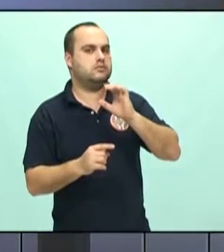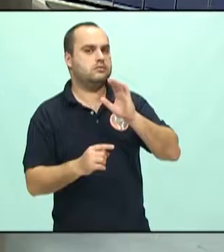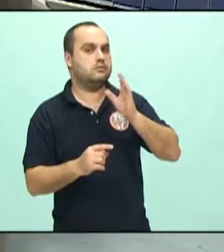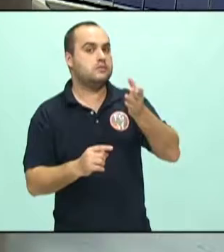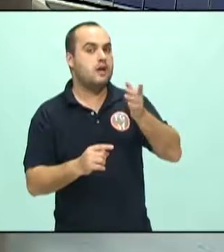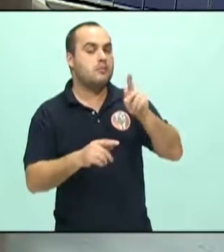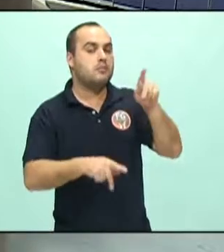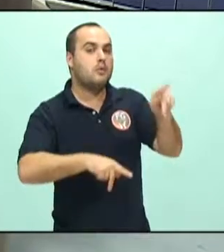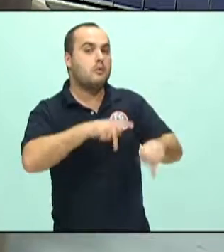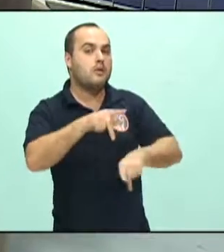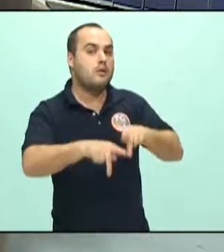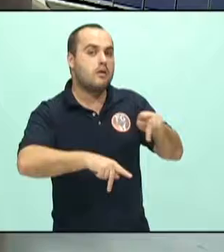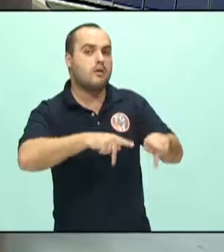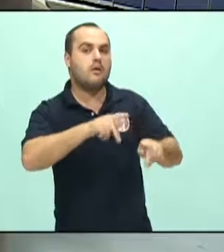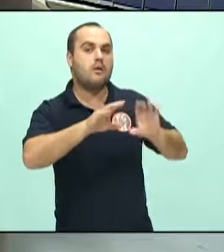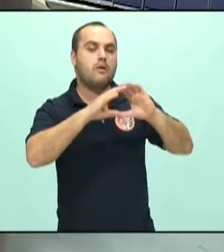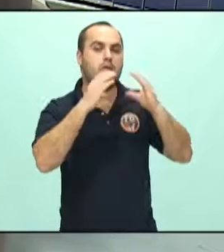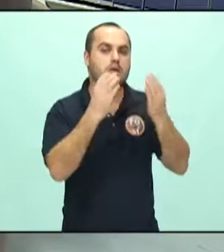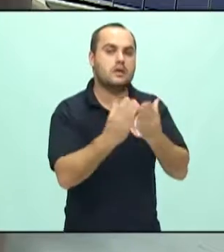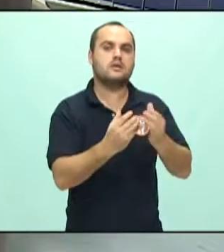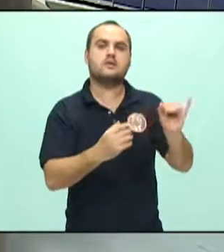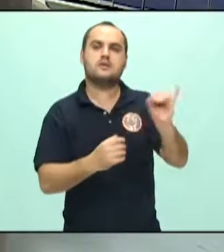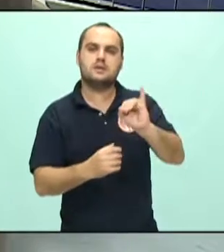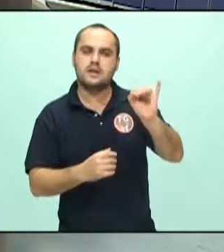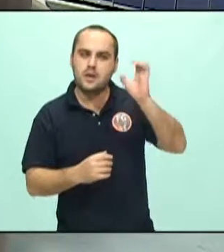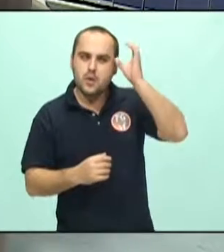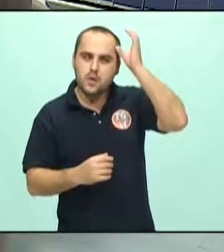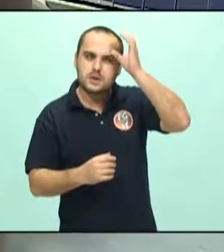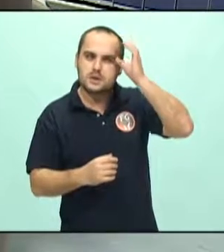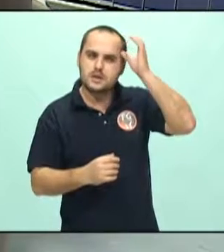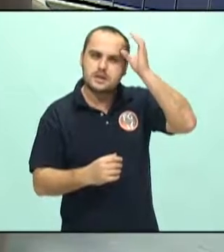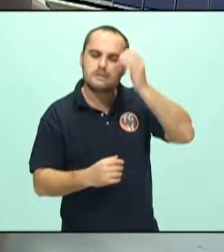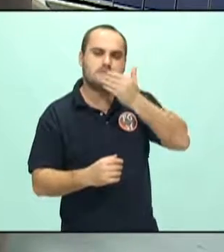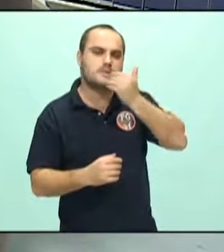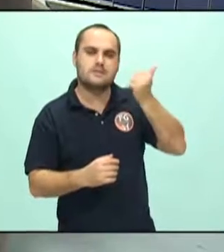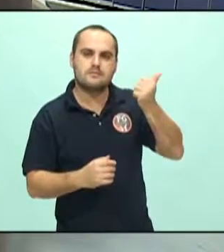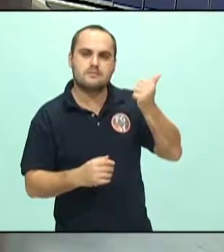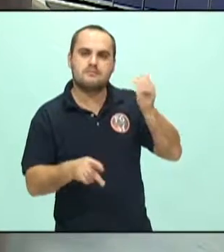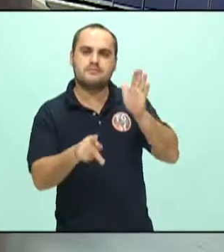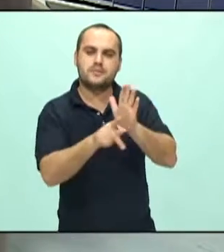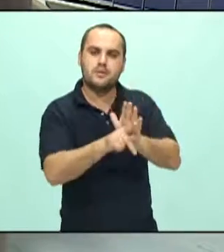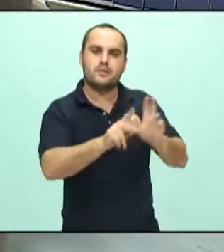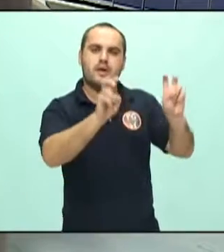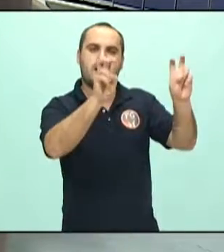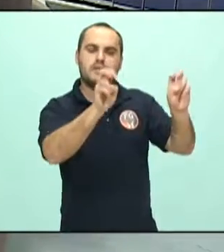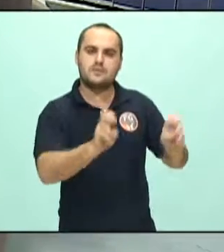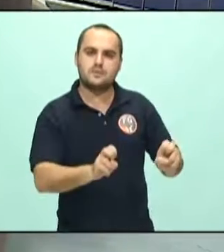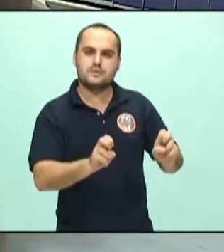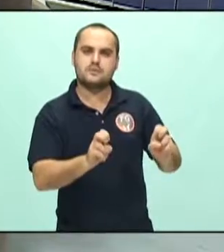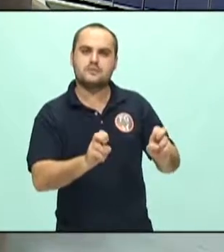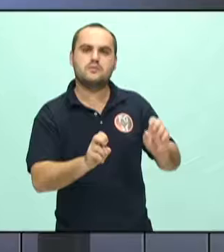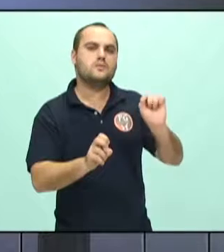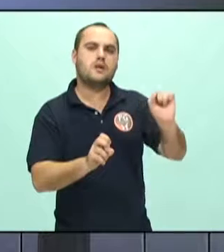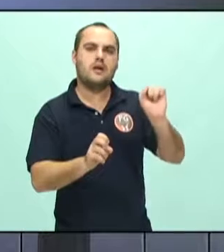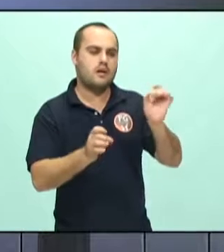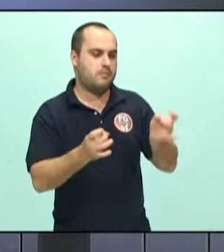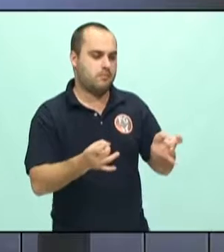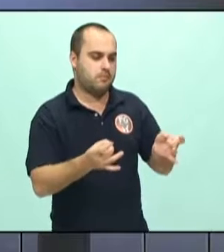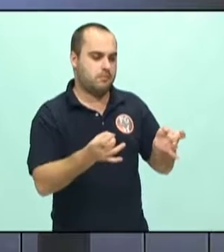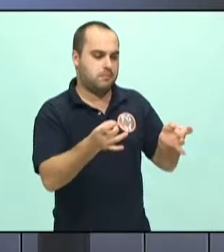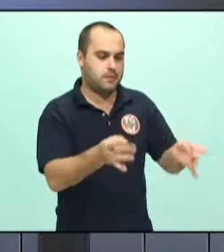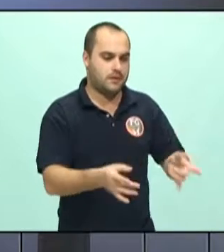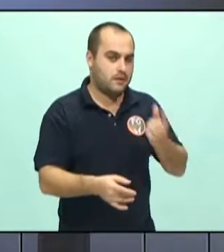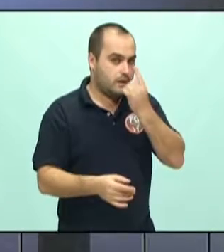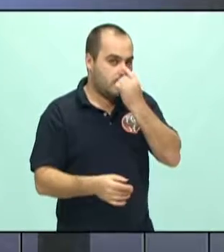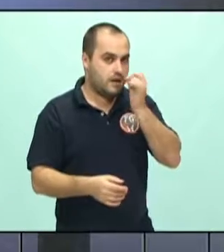população uma comunidade itajaiense mais consciente com relação ao descarte do lixo que vai desde a